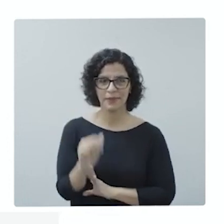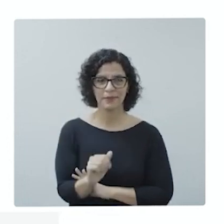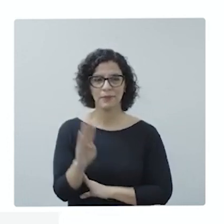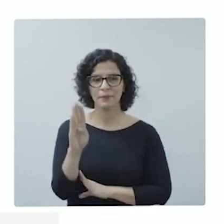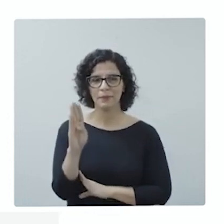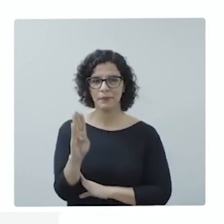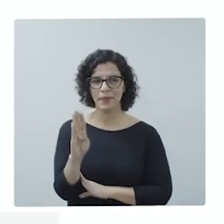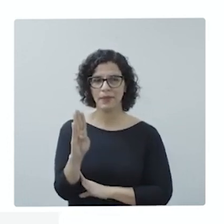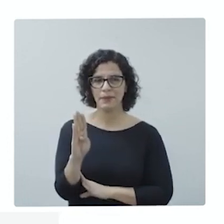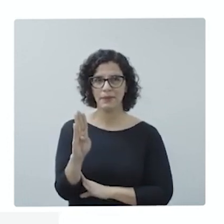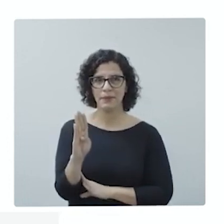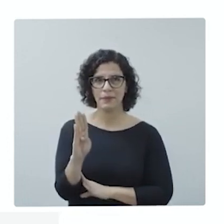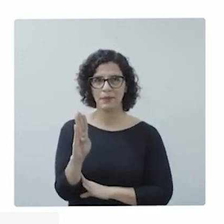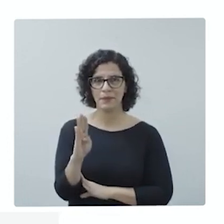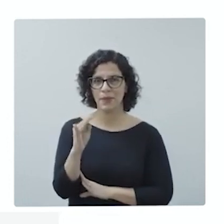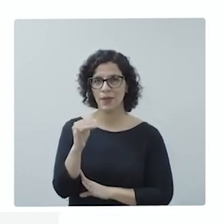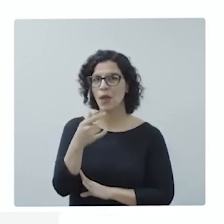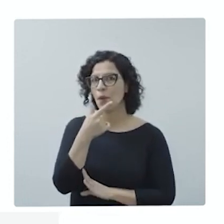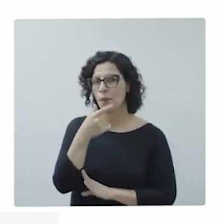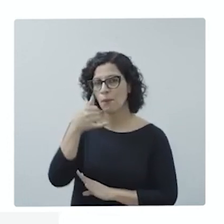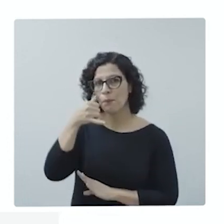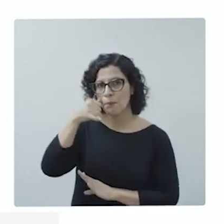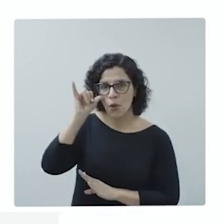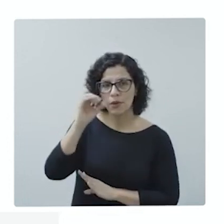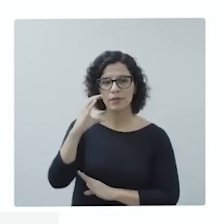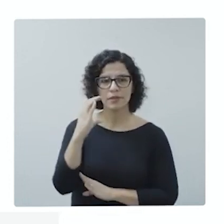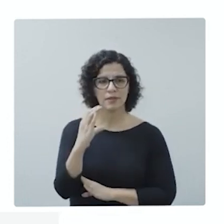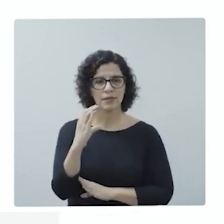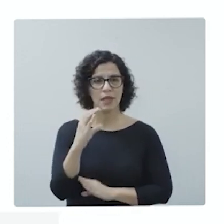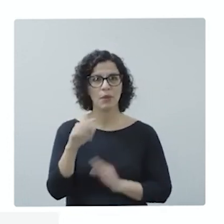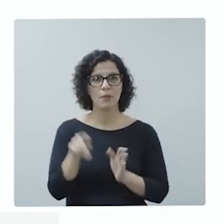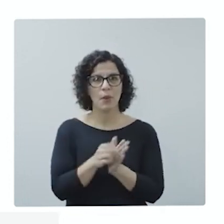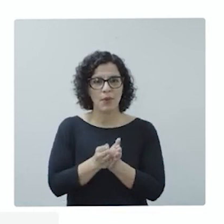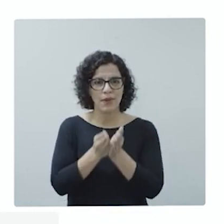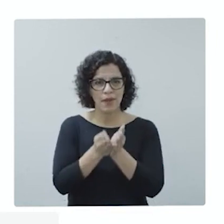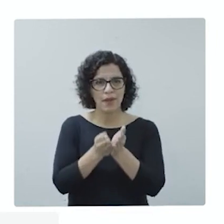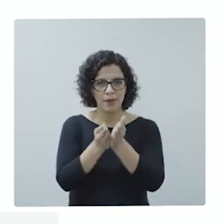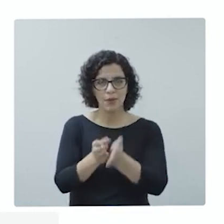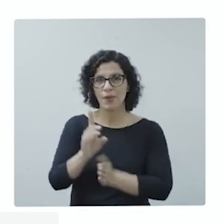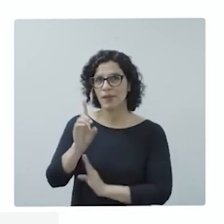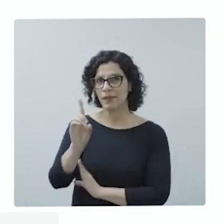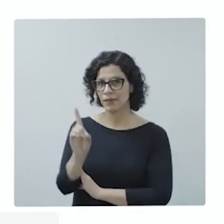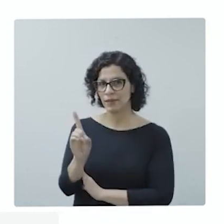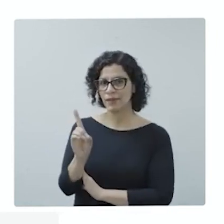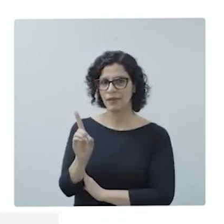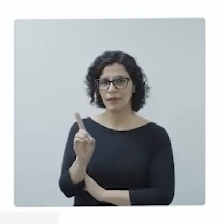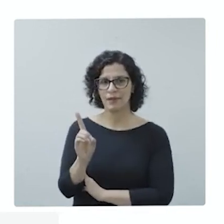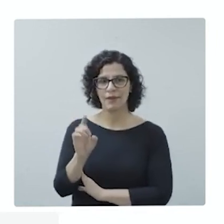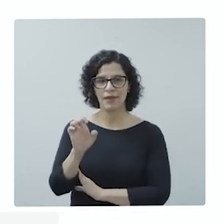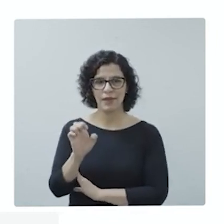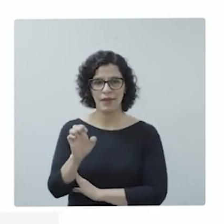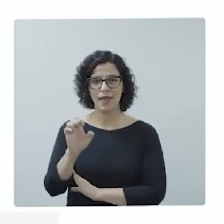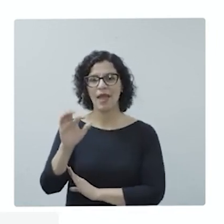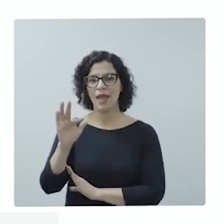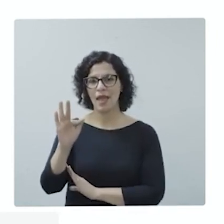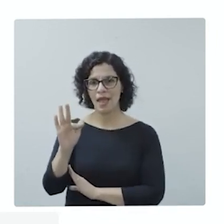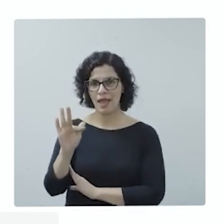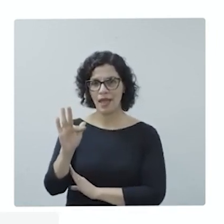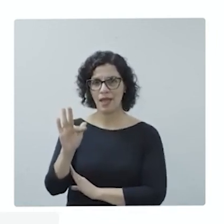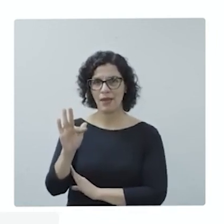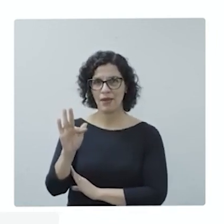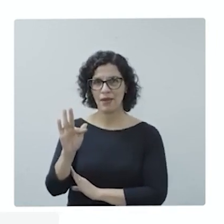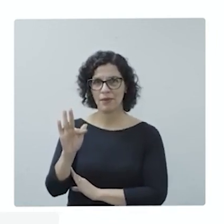B, de boi. C, de canoa. D, E. F,